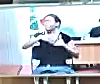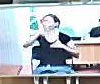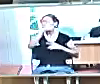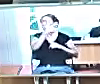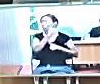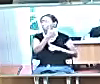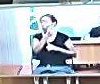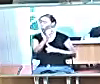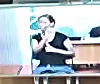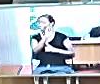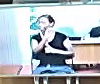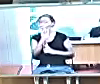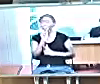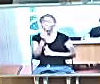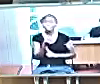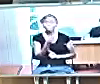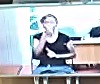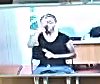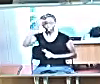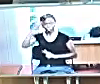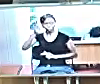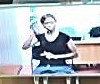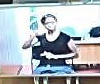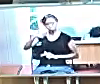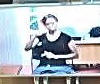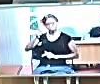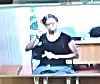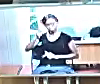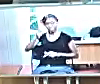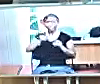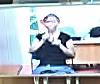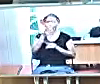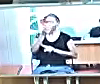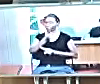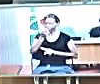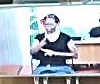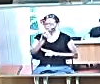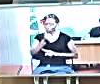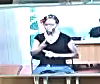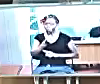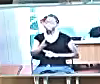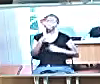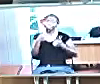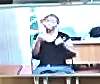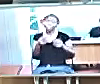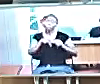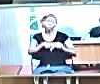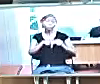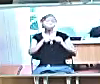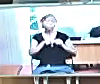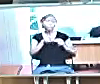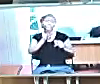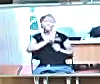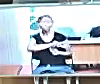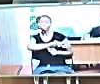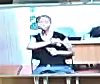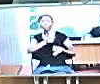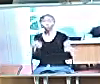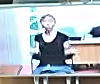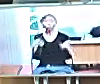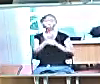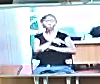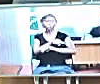280 mil pensionistas e inativos do regime de previdência então é justamente essa inversão ea